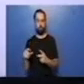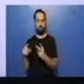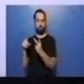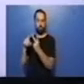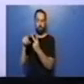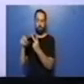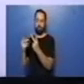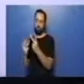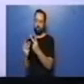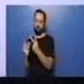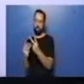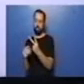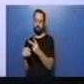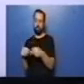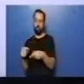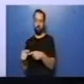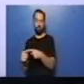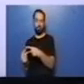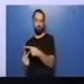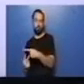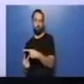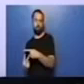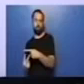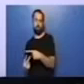que é o L? É o 8.